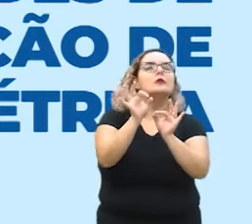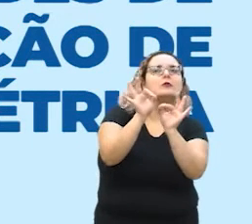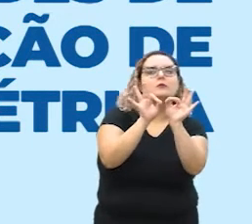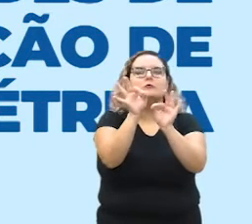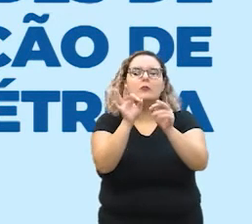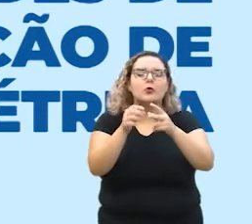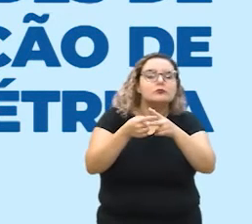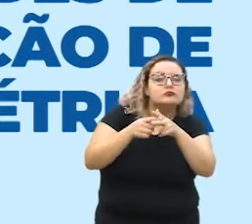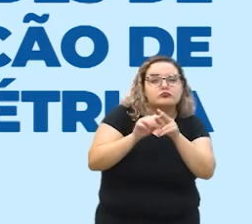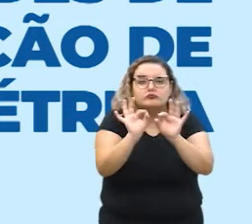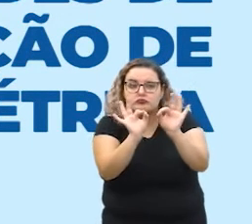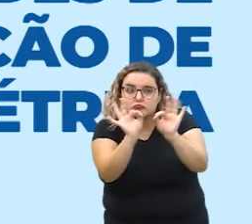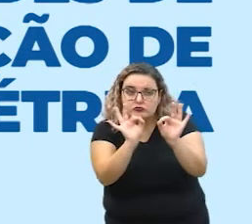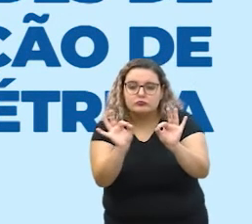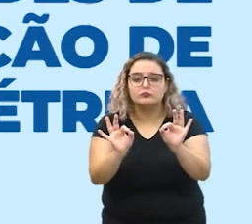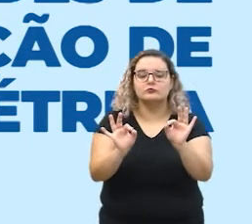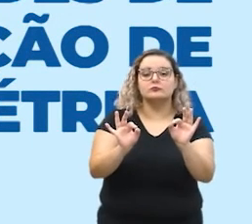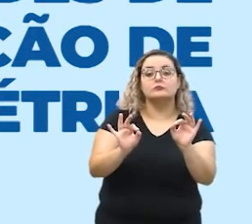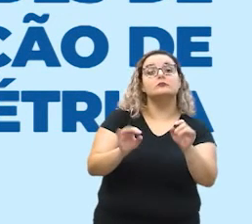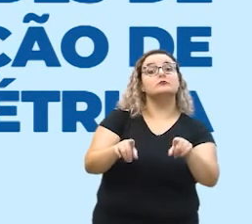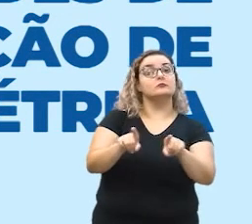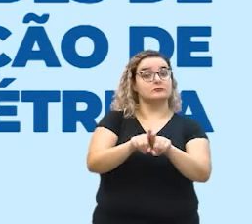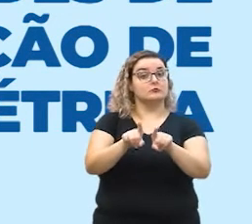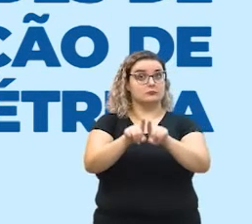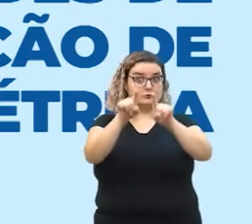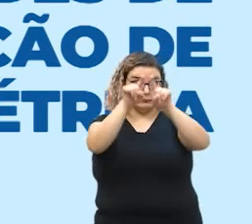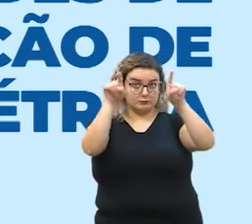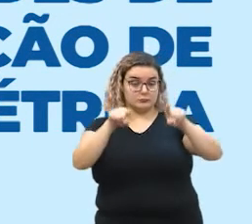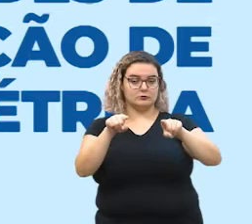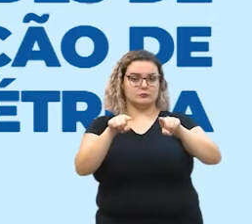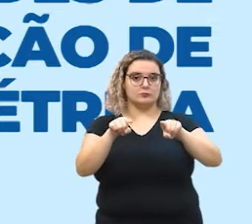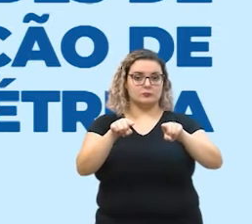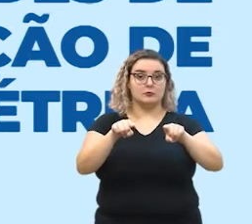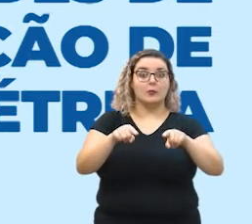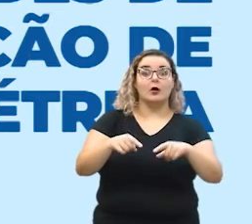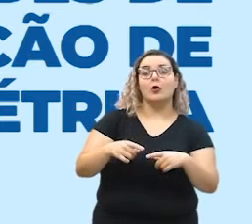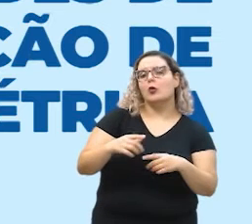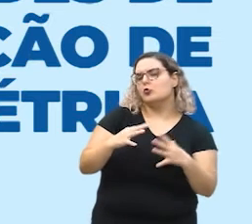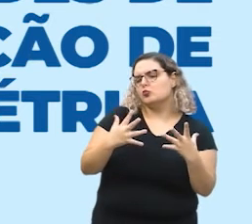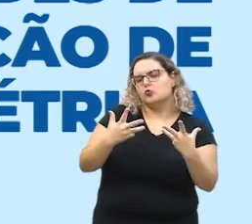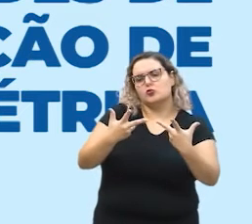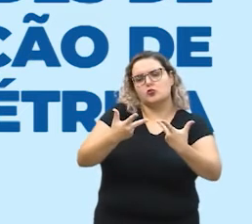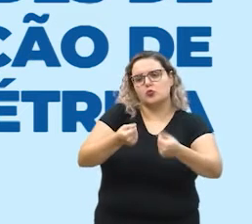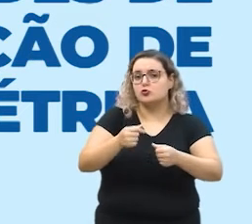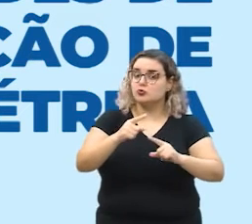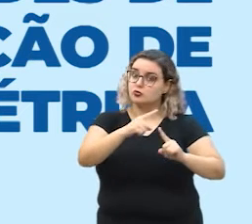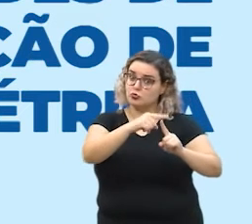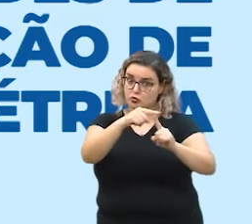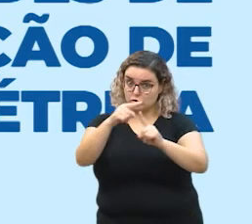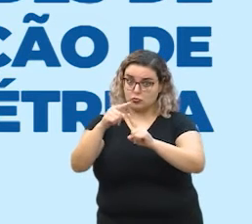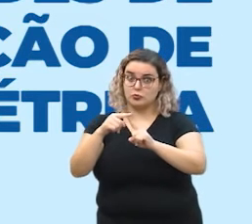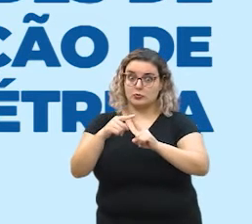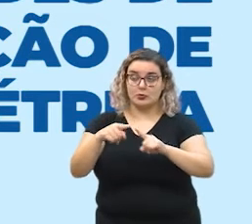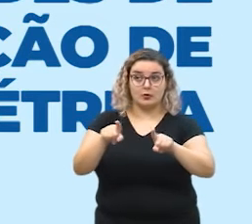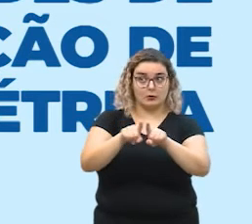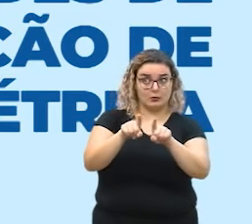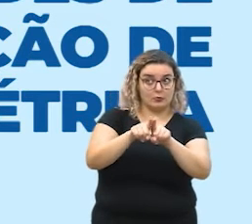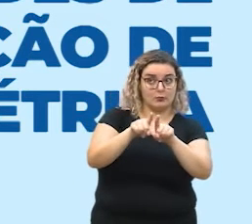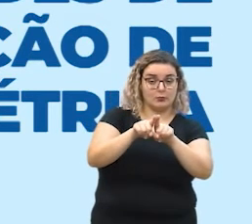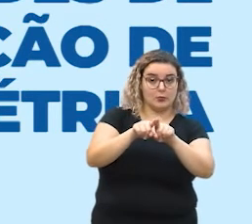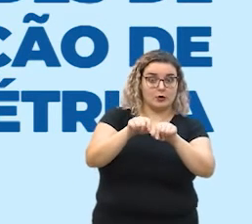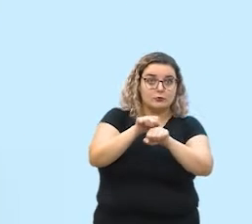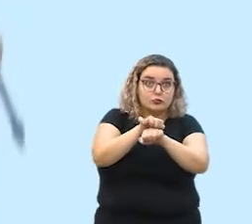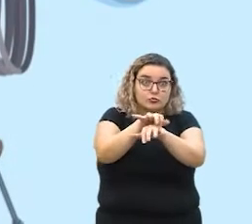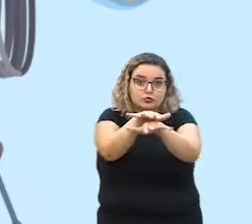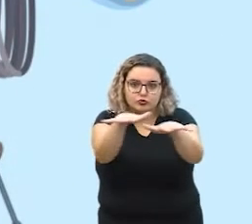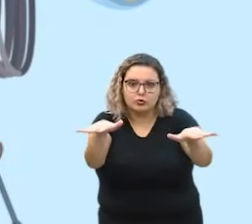quando necessário em aparelhos, sejam elétricos ou eletrônicos, ou até mesmo redes de distribuição de